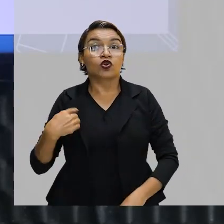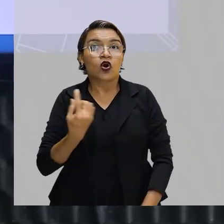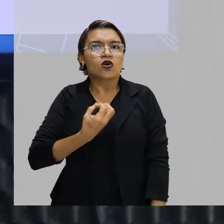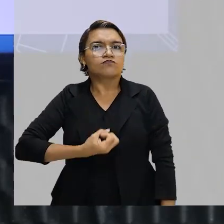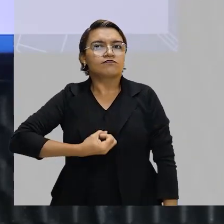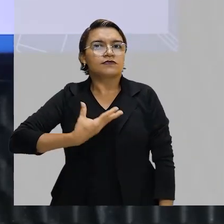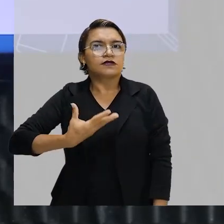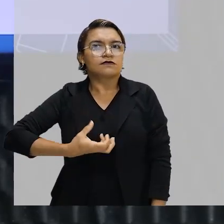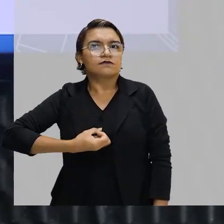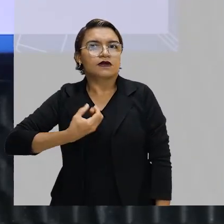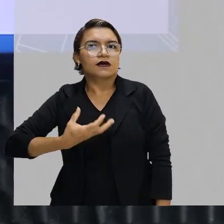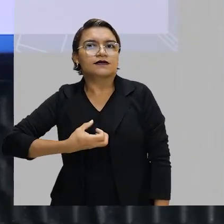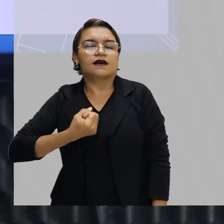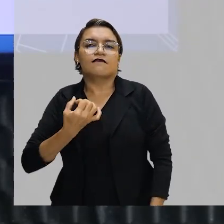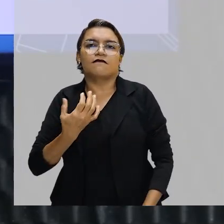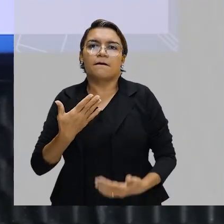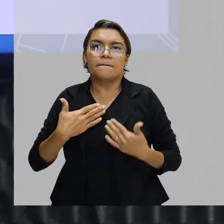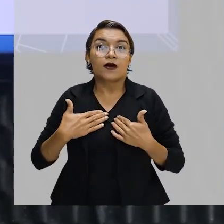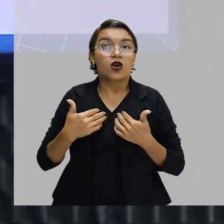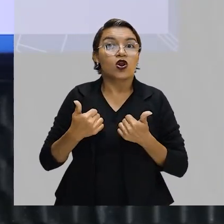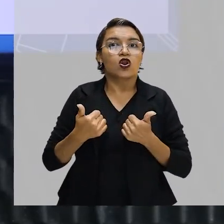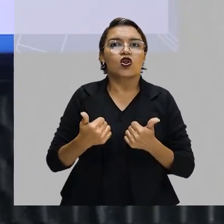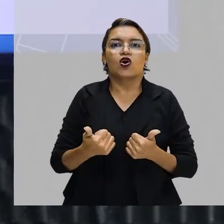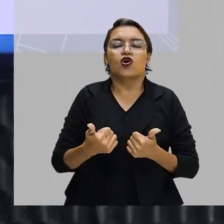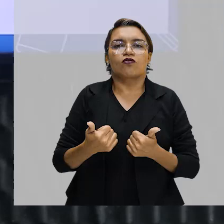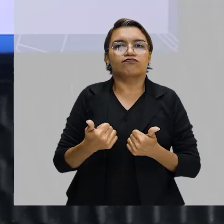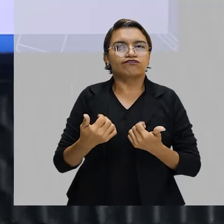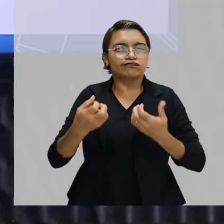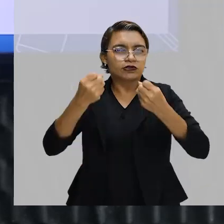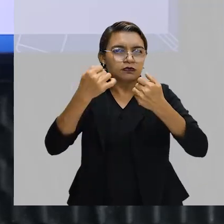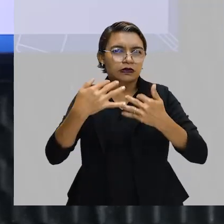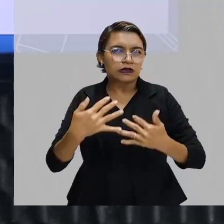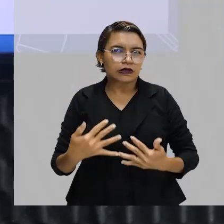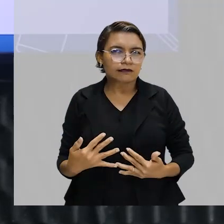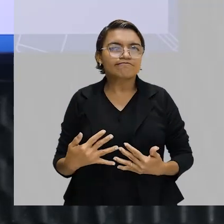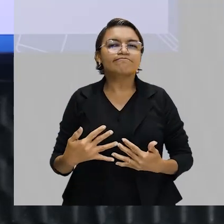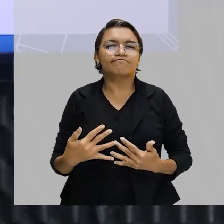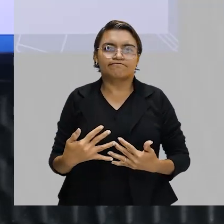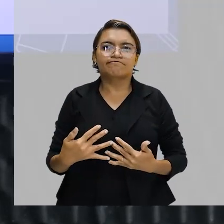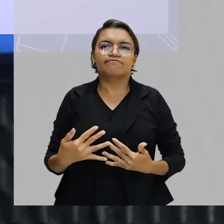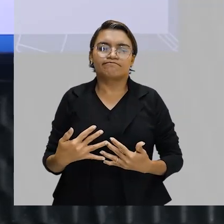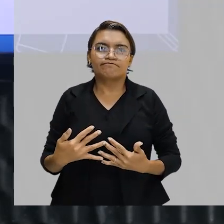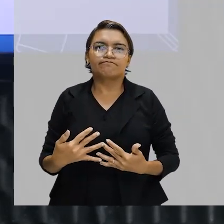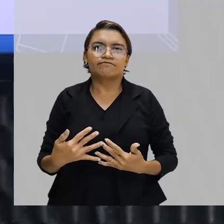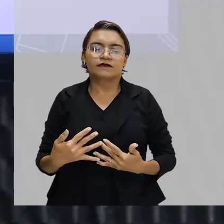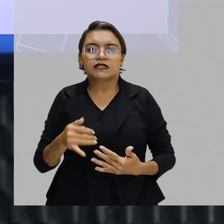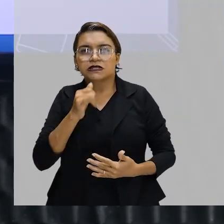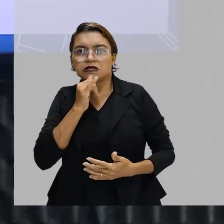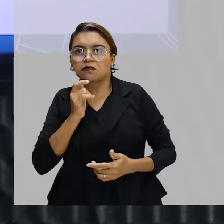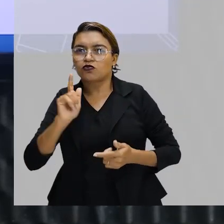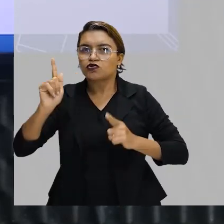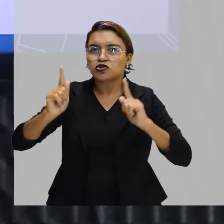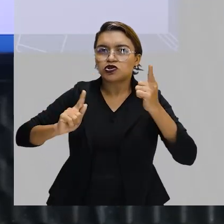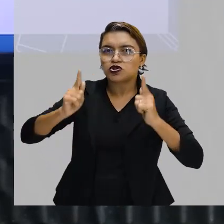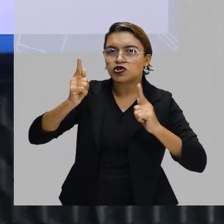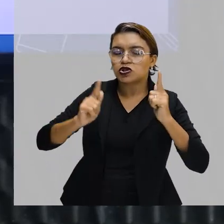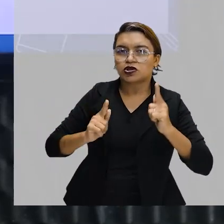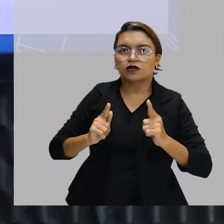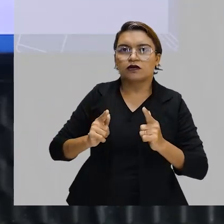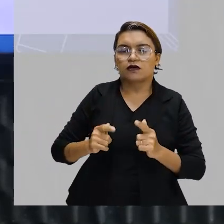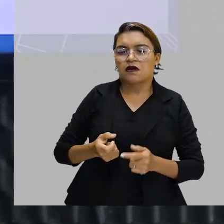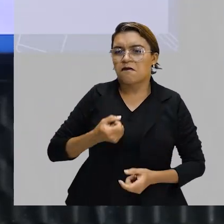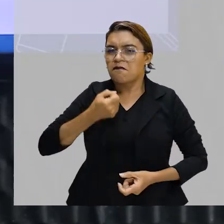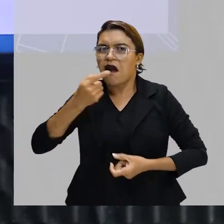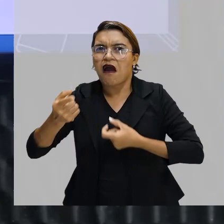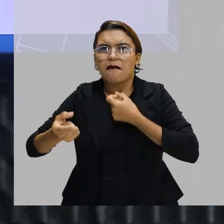expressarmos, o coloquialismo, não teria tanta evidência. As gírias, os palavrões que já